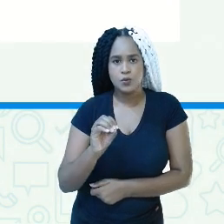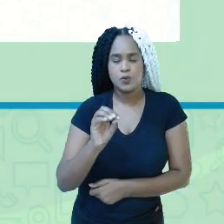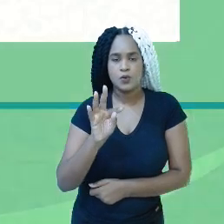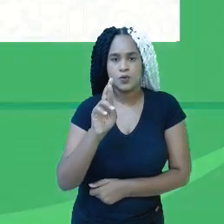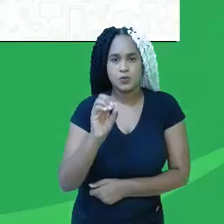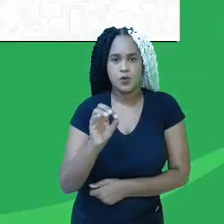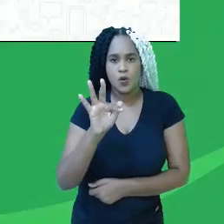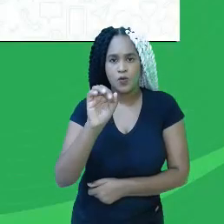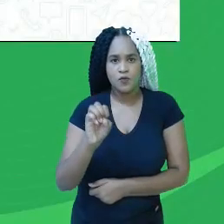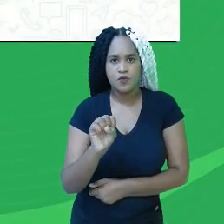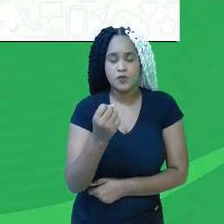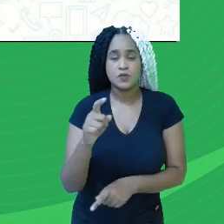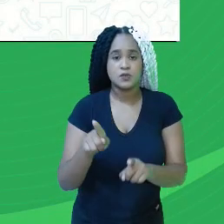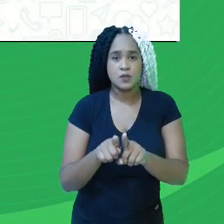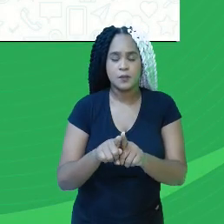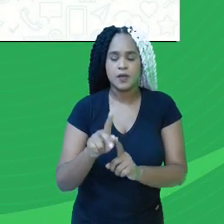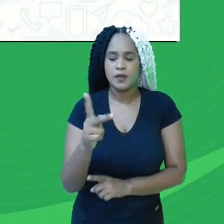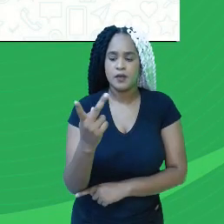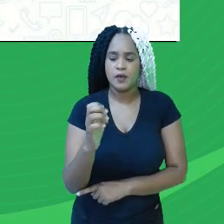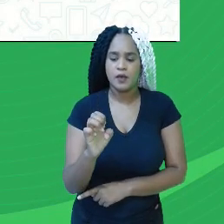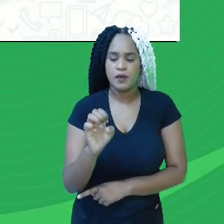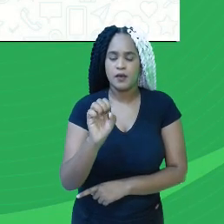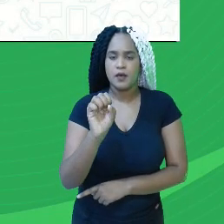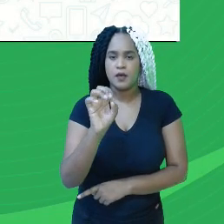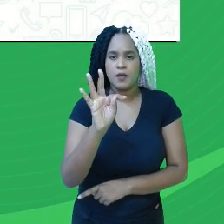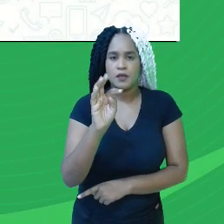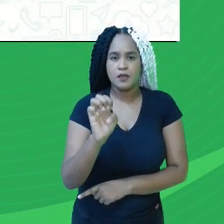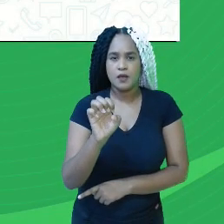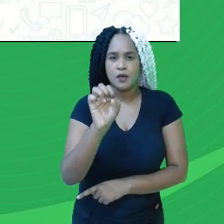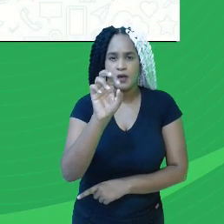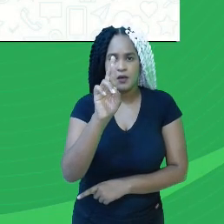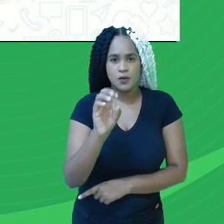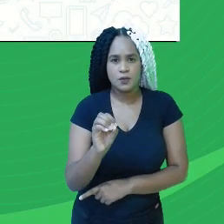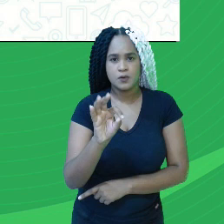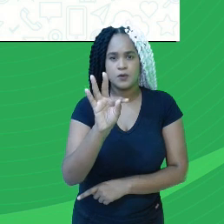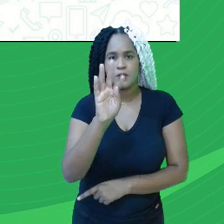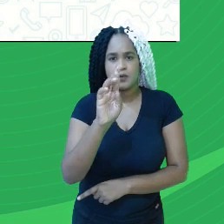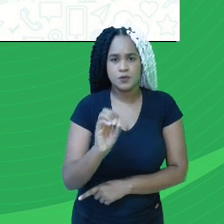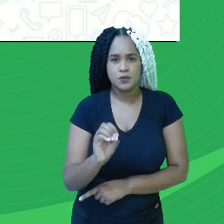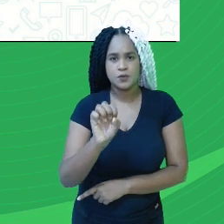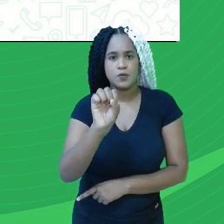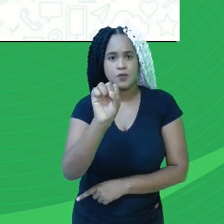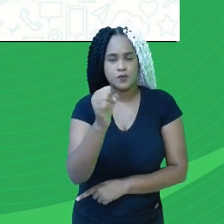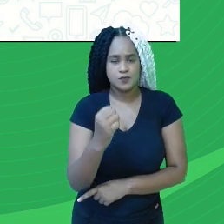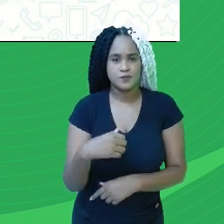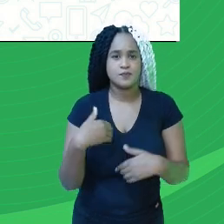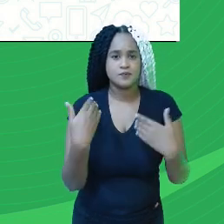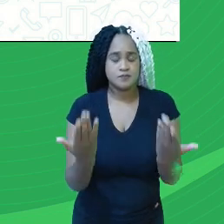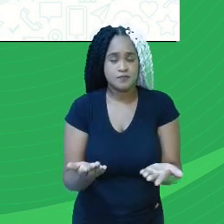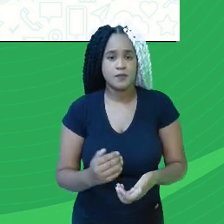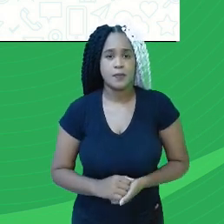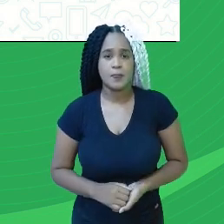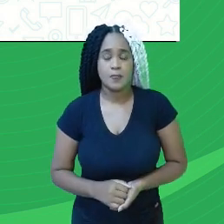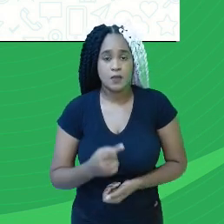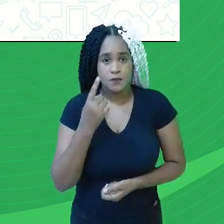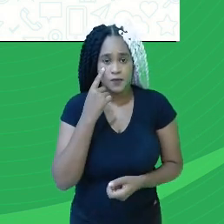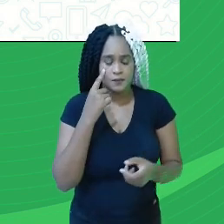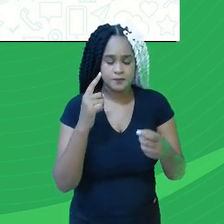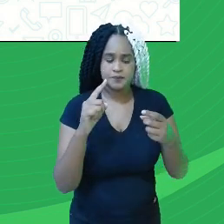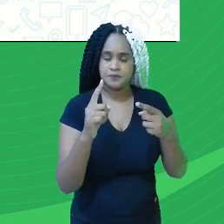primeiro, tá? Para a gente não esquecer, eu não coloquei essa na questão não, mas seres autótrofos são aqueles que produzem o seu